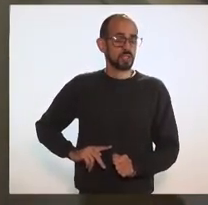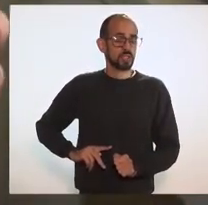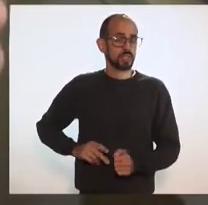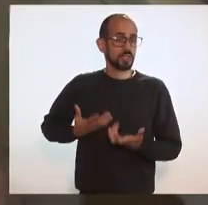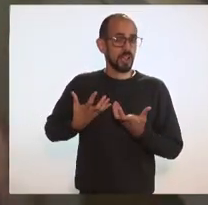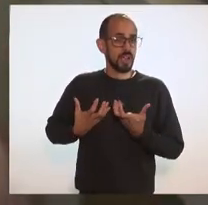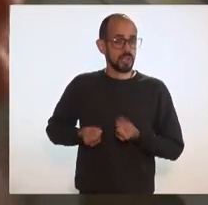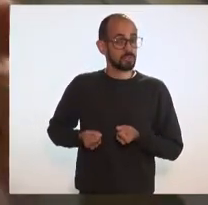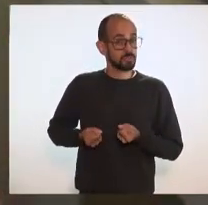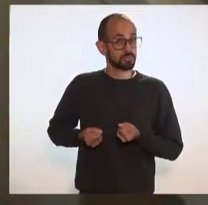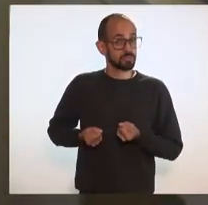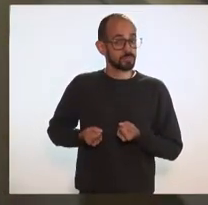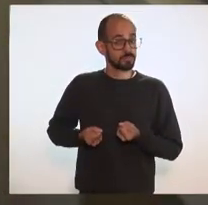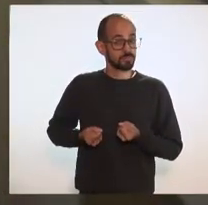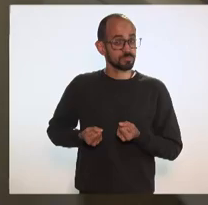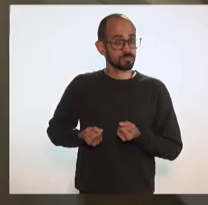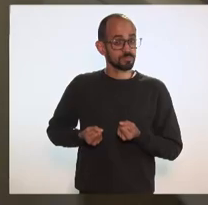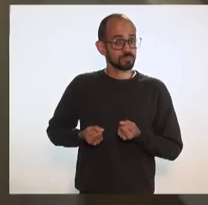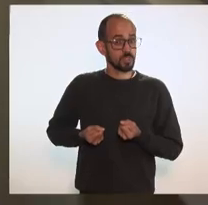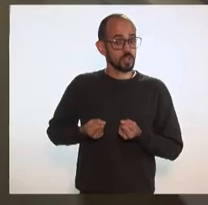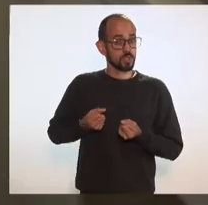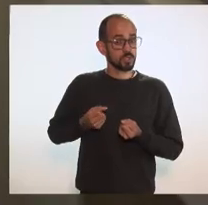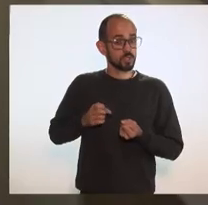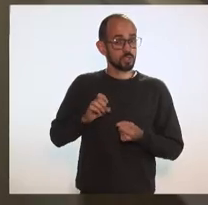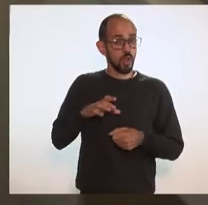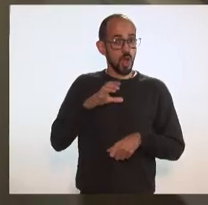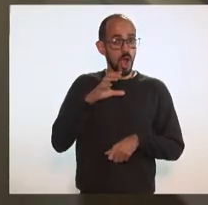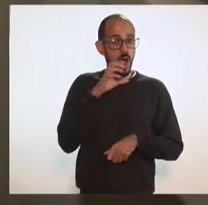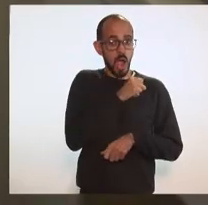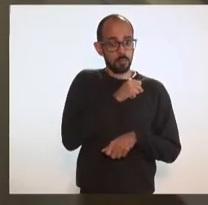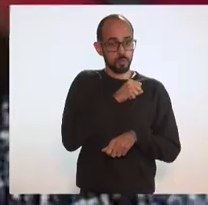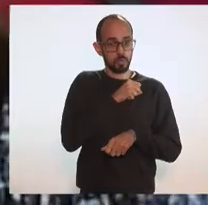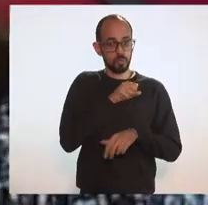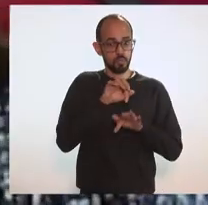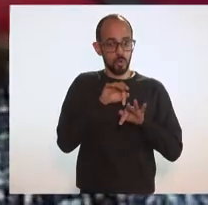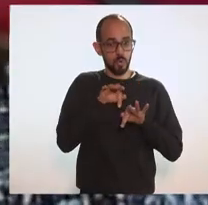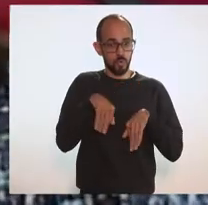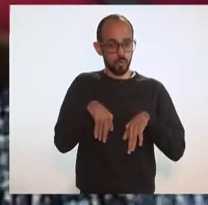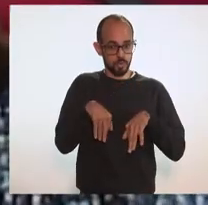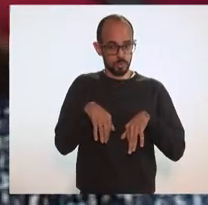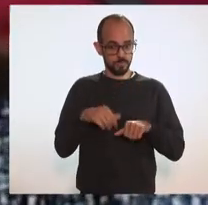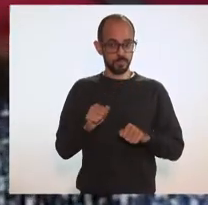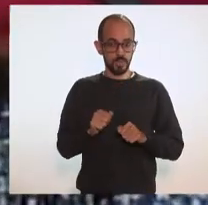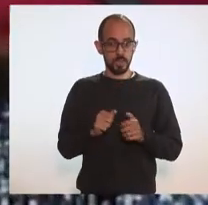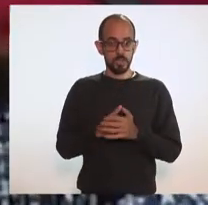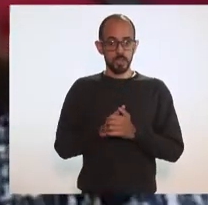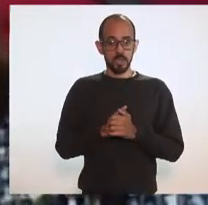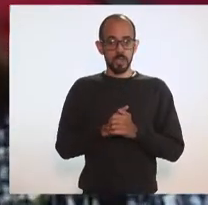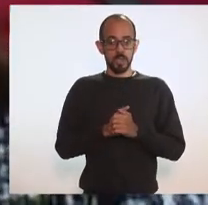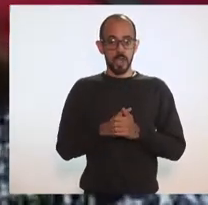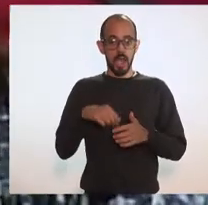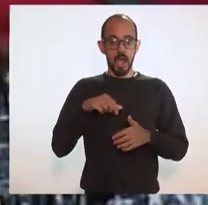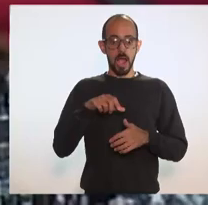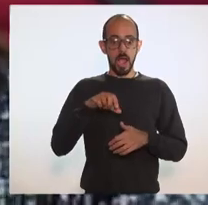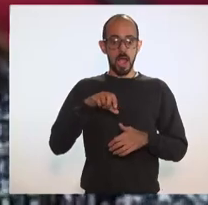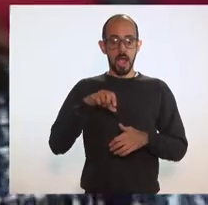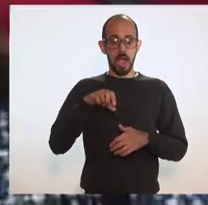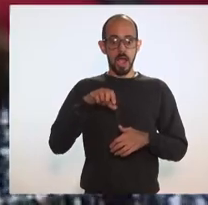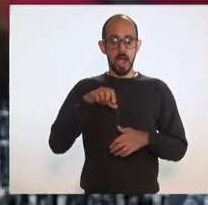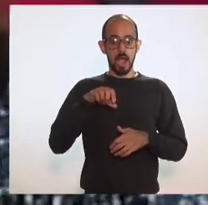é para marcar Rocha só é pedir uma parte por favor o Deputado Luiz Paulo obrigado eu queria rapidamente